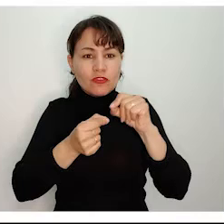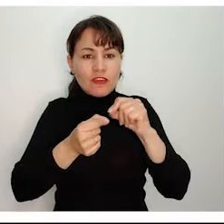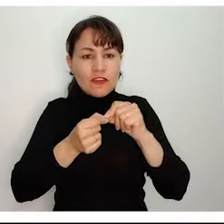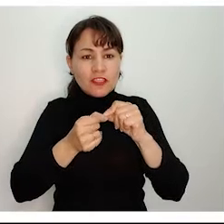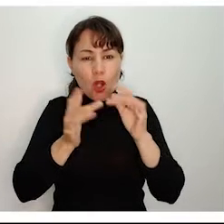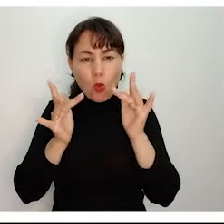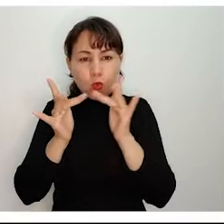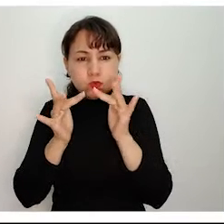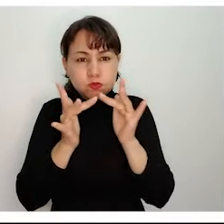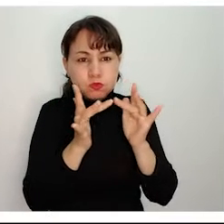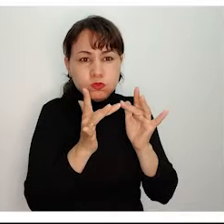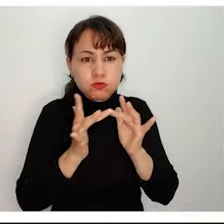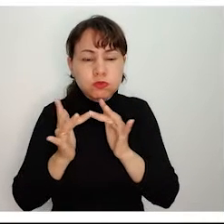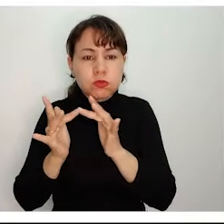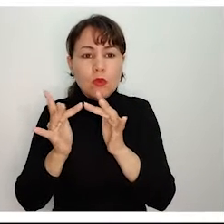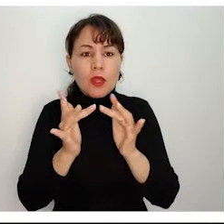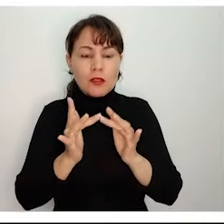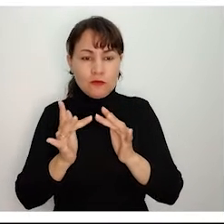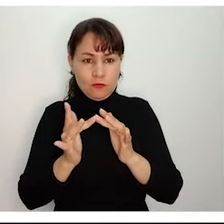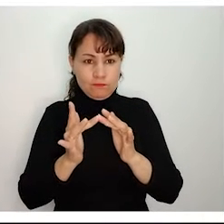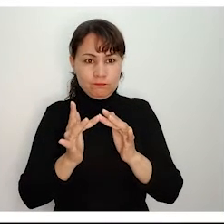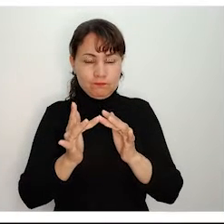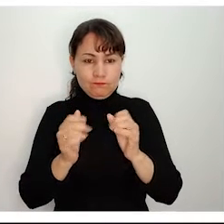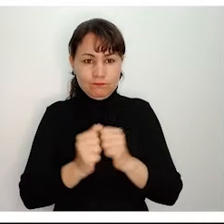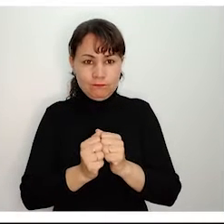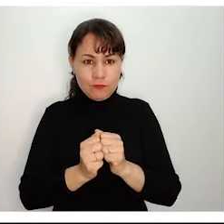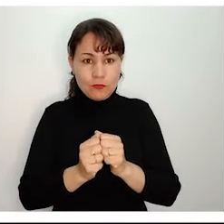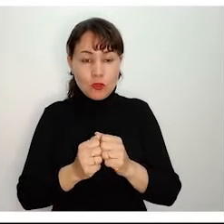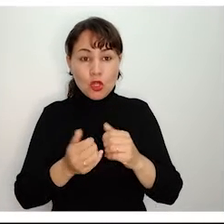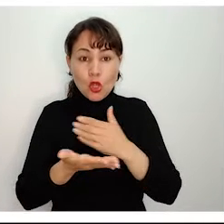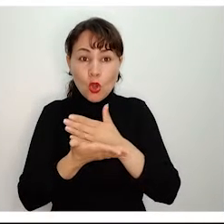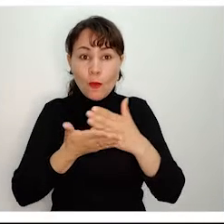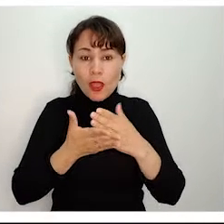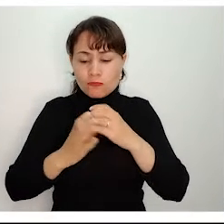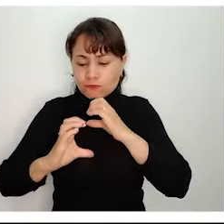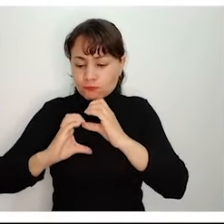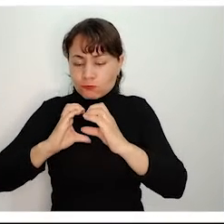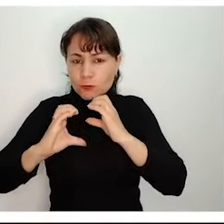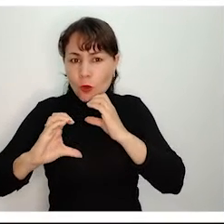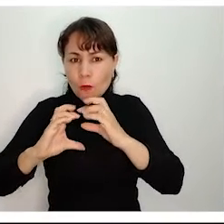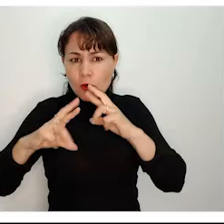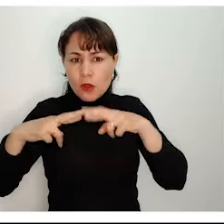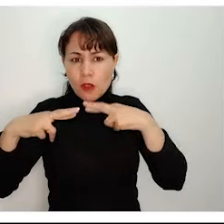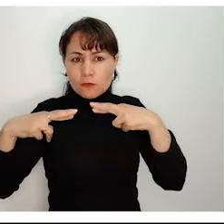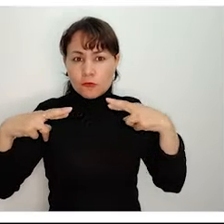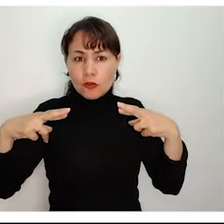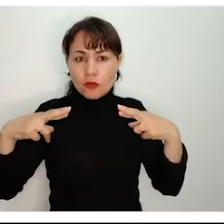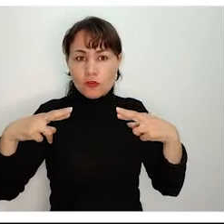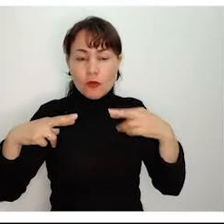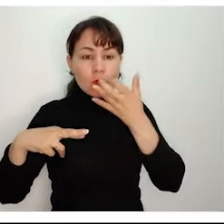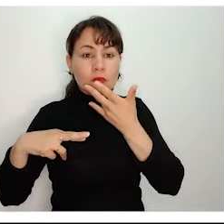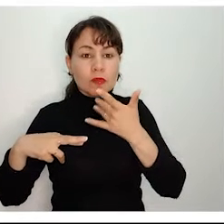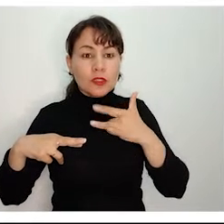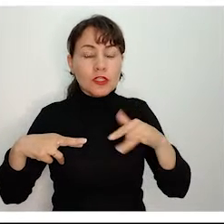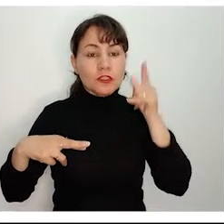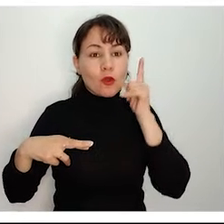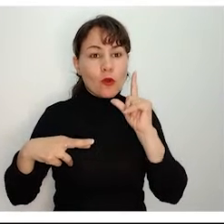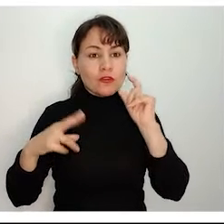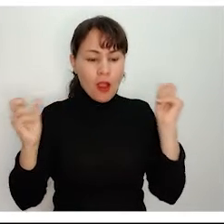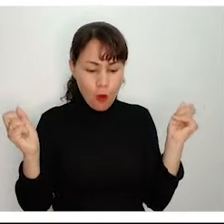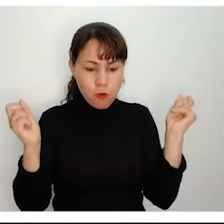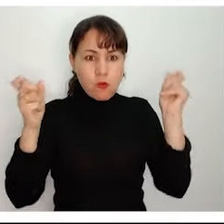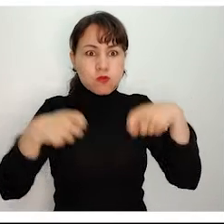eles começam então a formar conexões entre si. Então os neurônios começam a se comunicar para que a criança